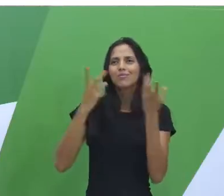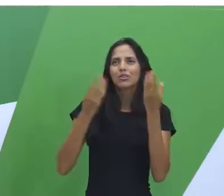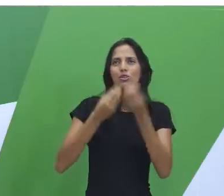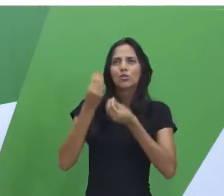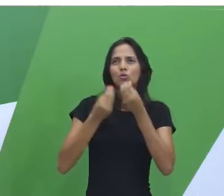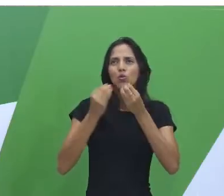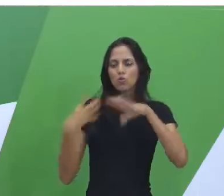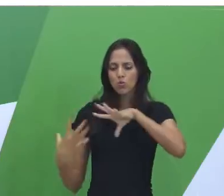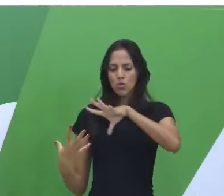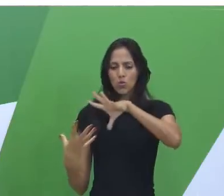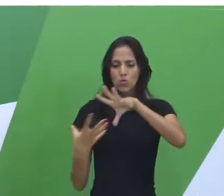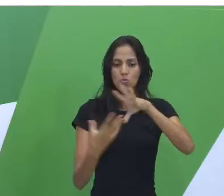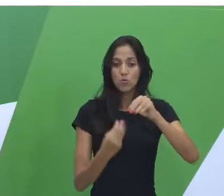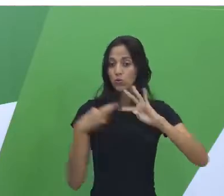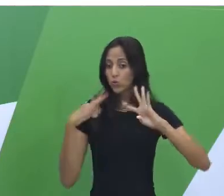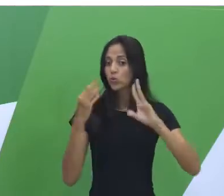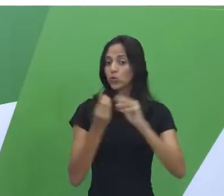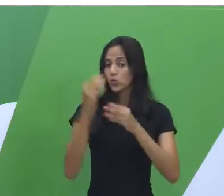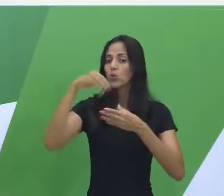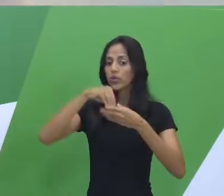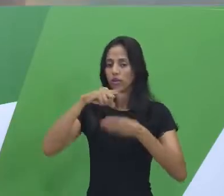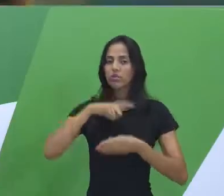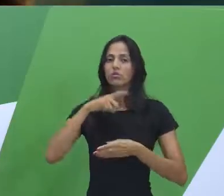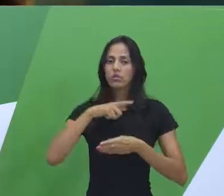do universo.